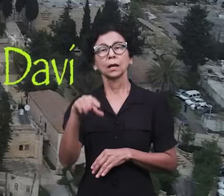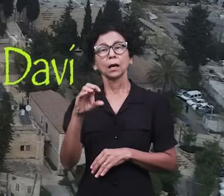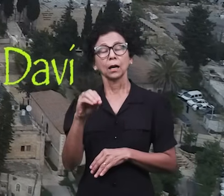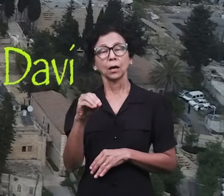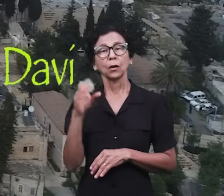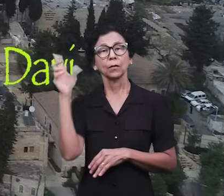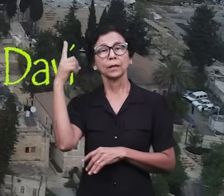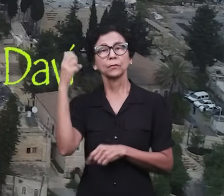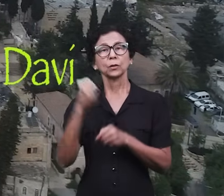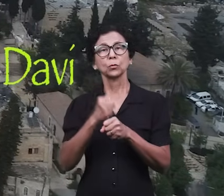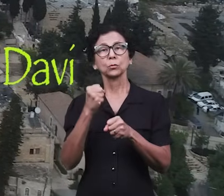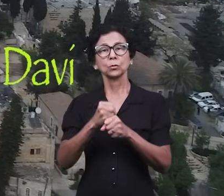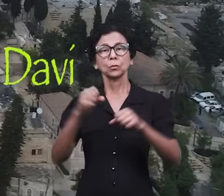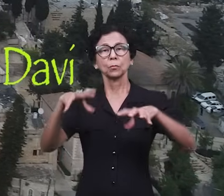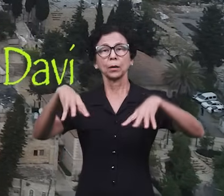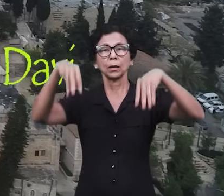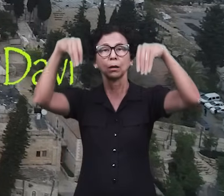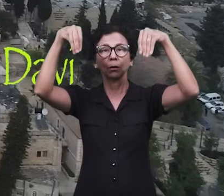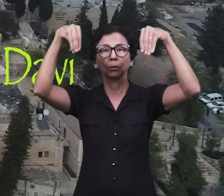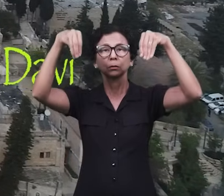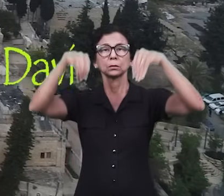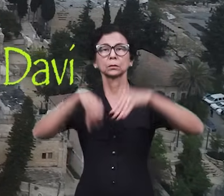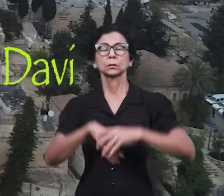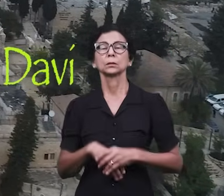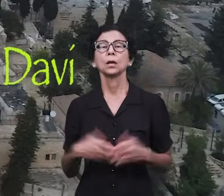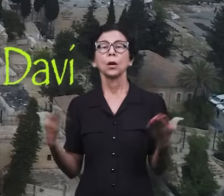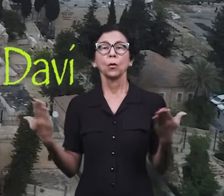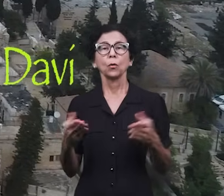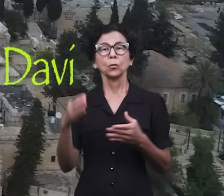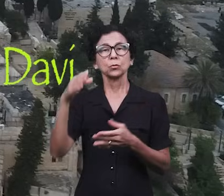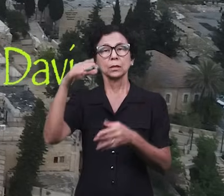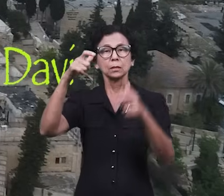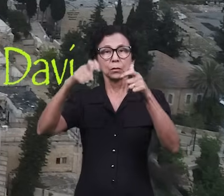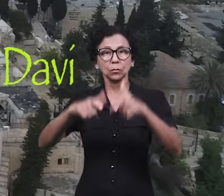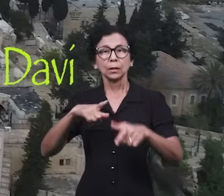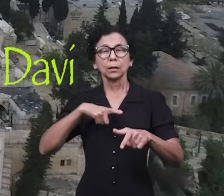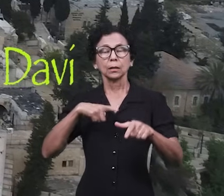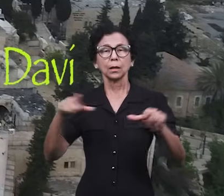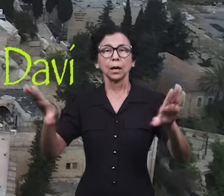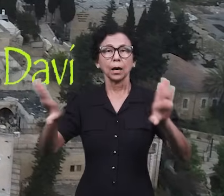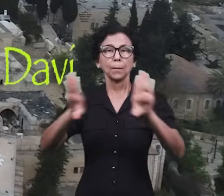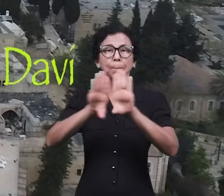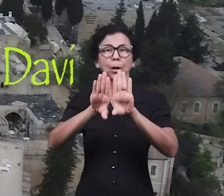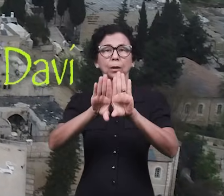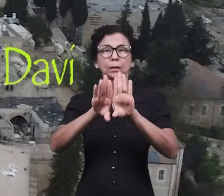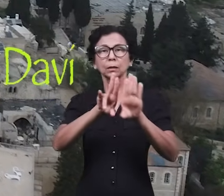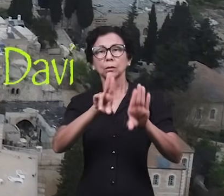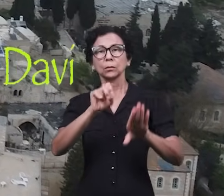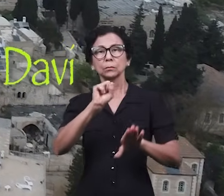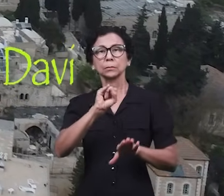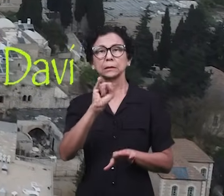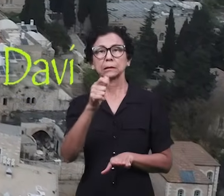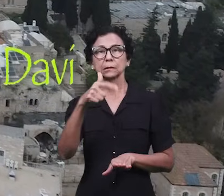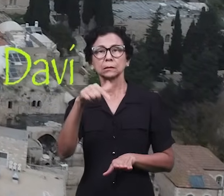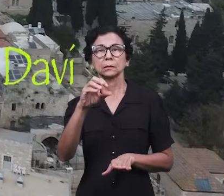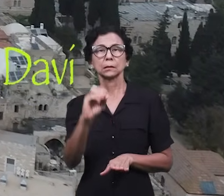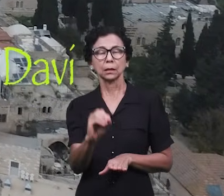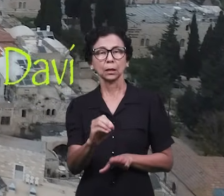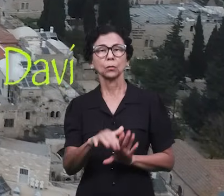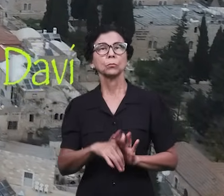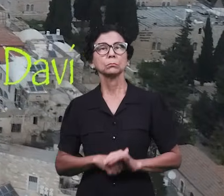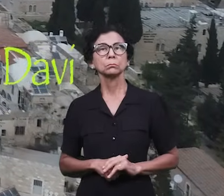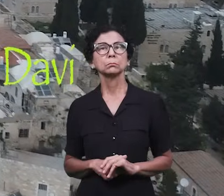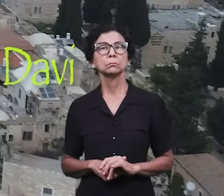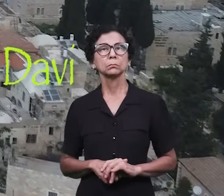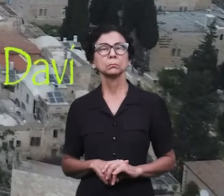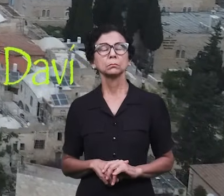Sião, e lá está a tumba de Davi, está lá para ser visitada, nessa Porta de Sião, e 1 quilômetro para cá é o